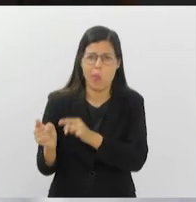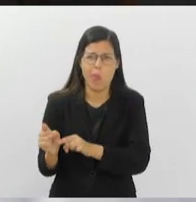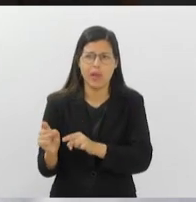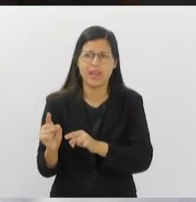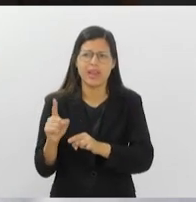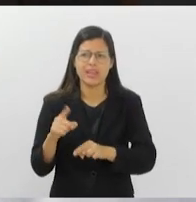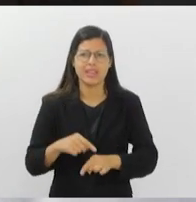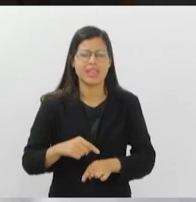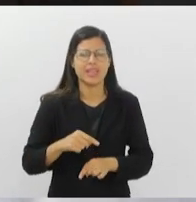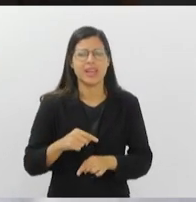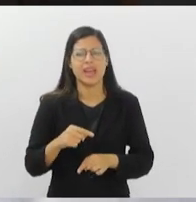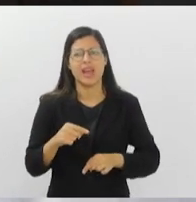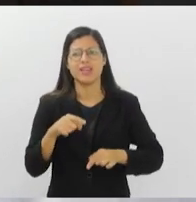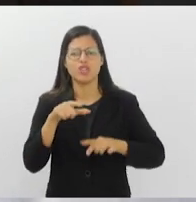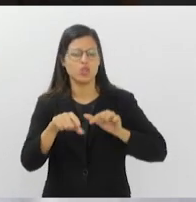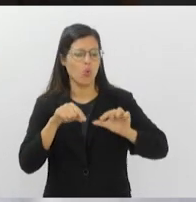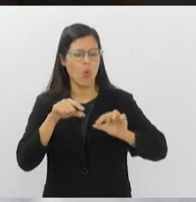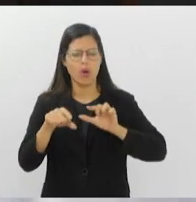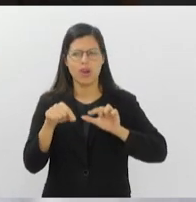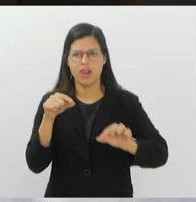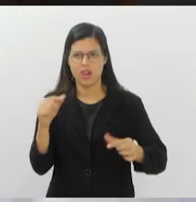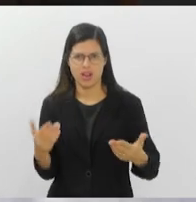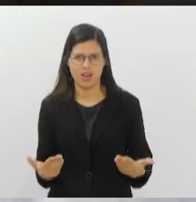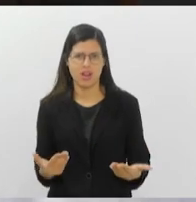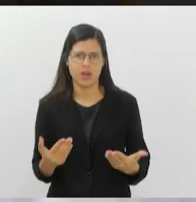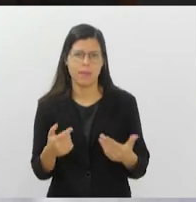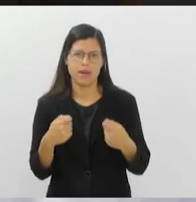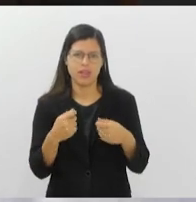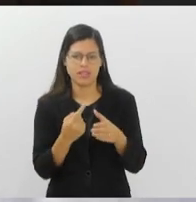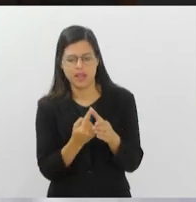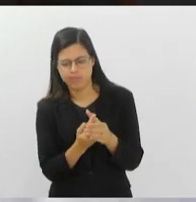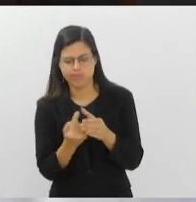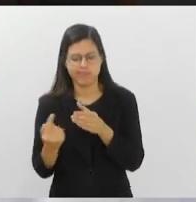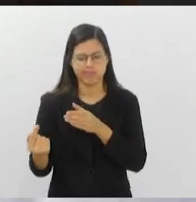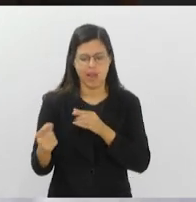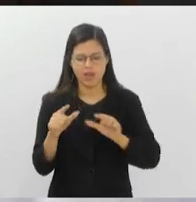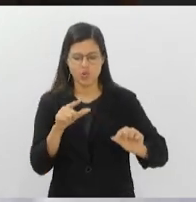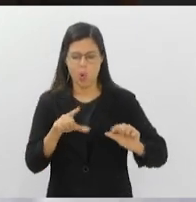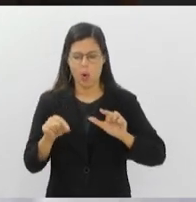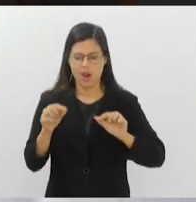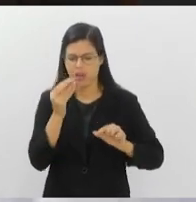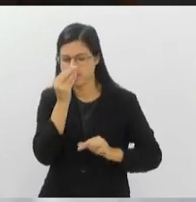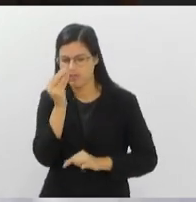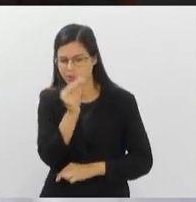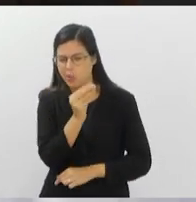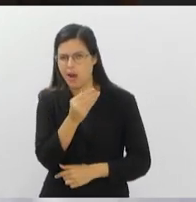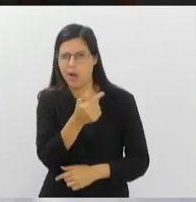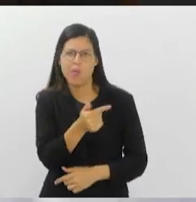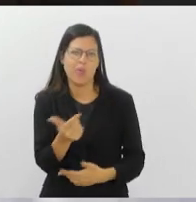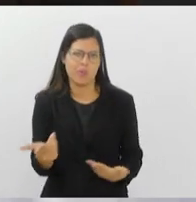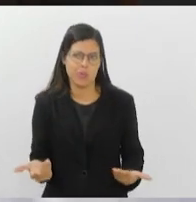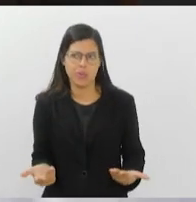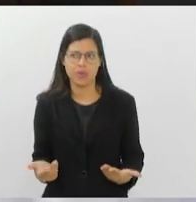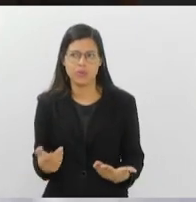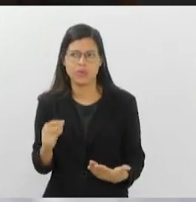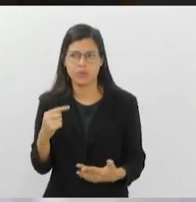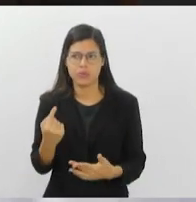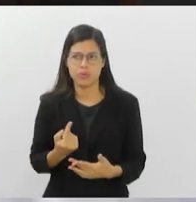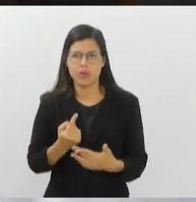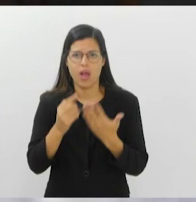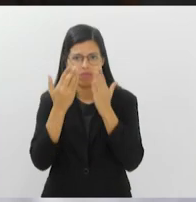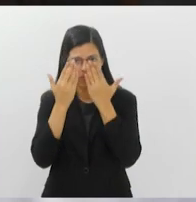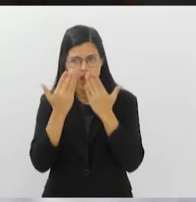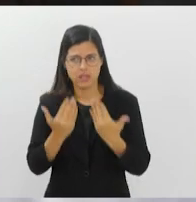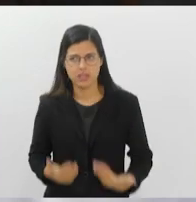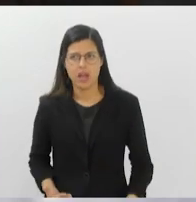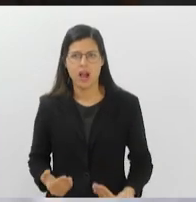essa lógica de ter que selecionar, de ter que excluir alguns para premiar outros. E por mais que a gente seja criterioso, por mais que vocês tenham